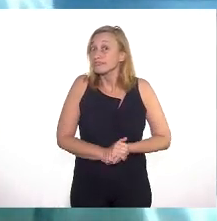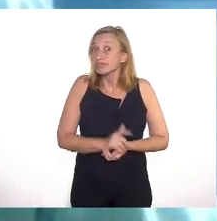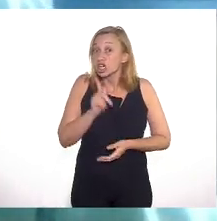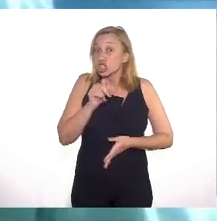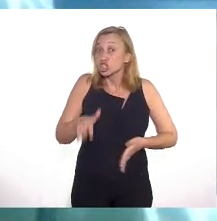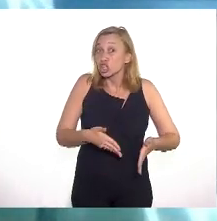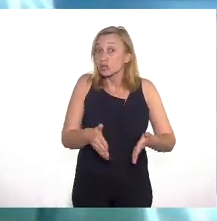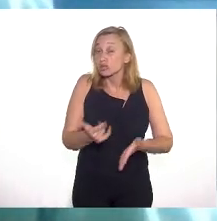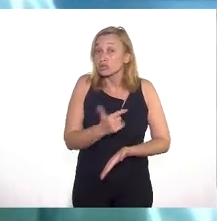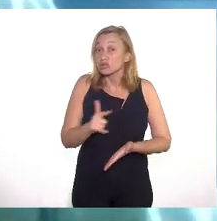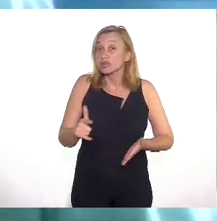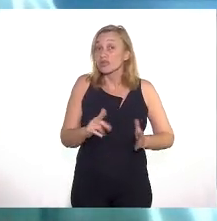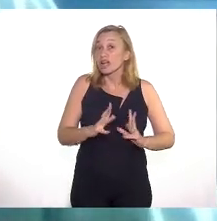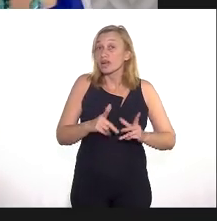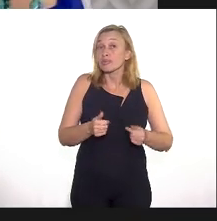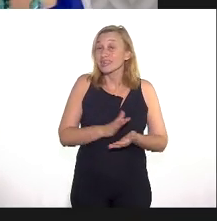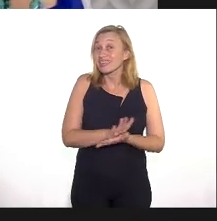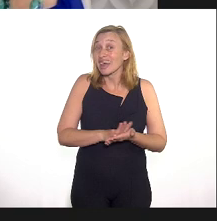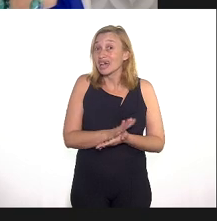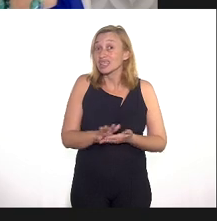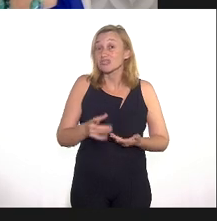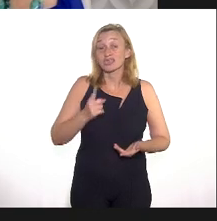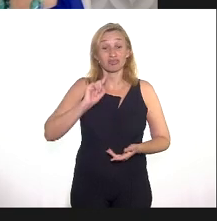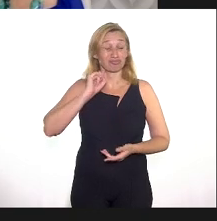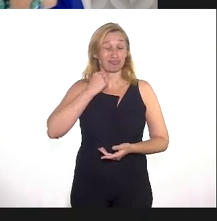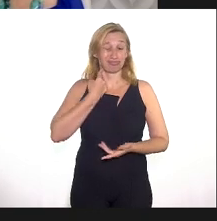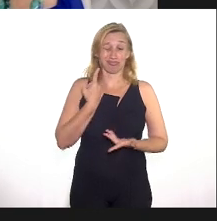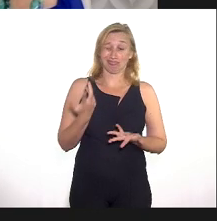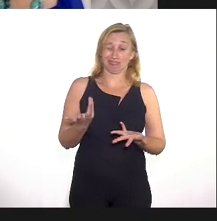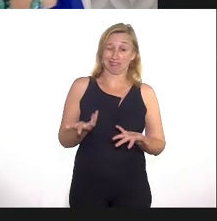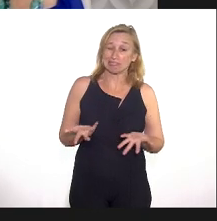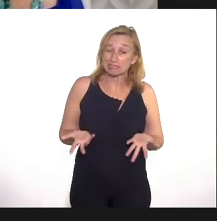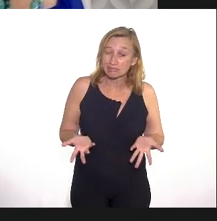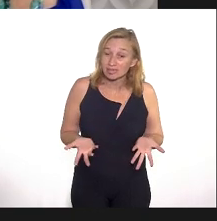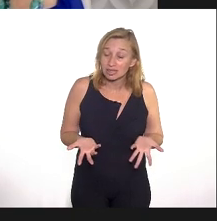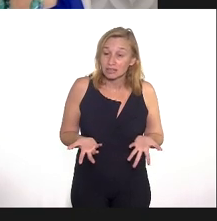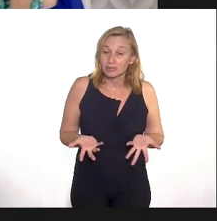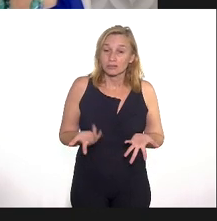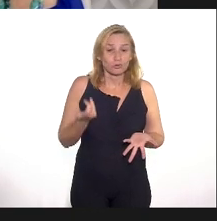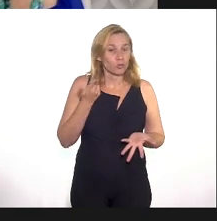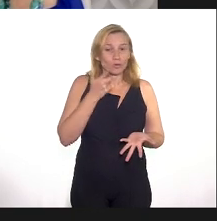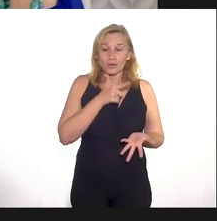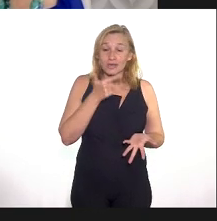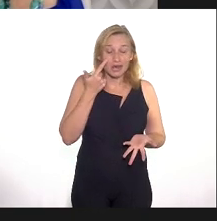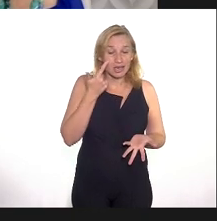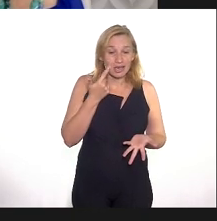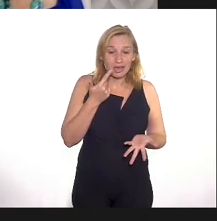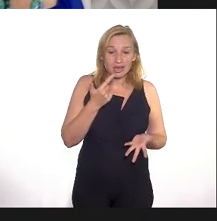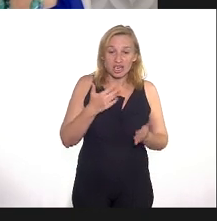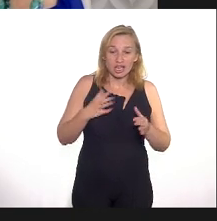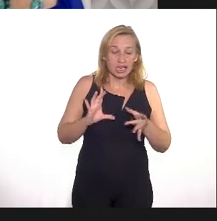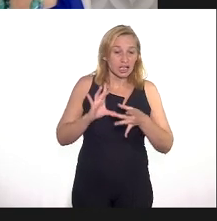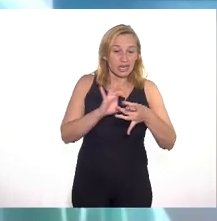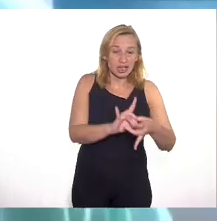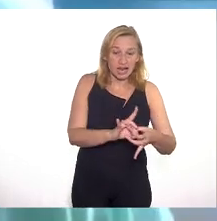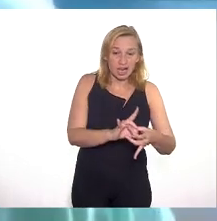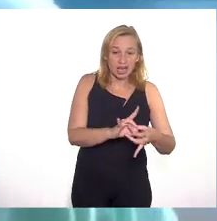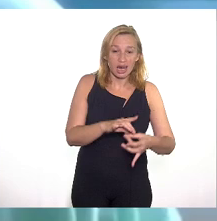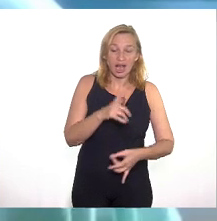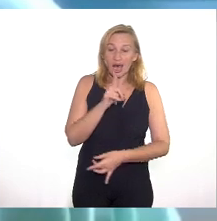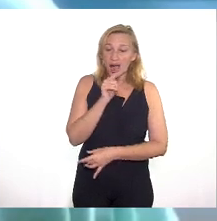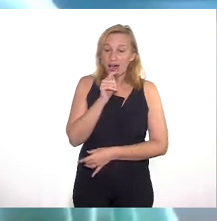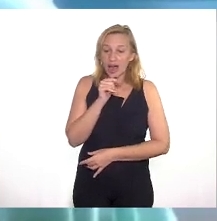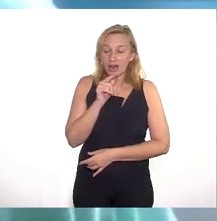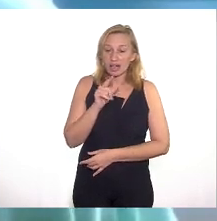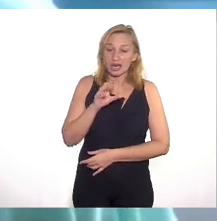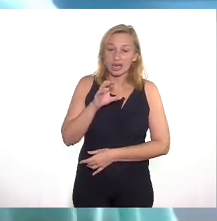rios sem saneamento viram um esgoto a céu aberto. Você não consegue captar água para o Guandu, porque a estação do Guandu, em